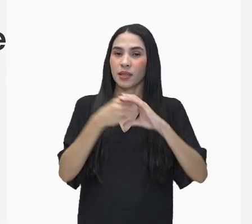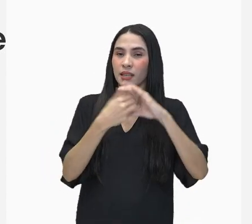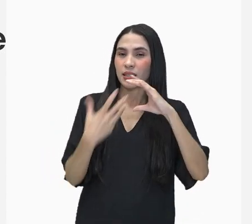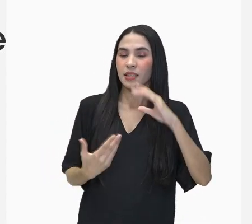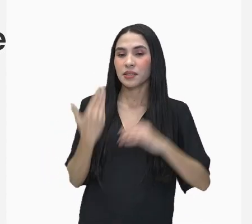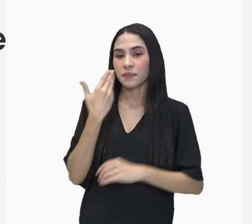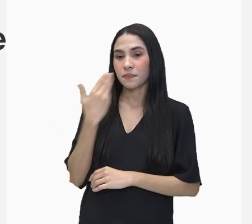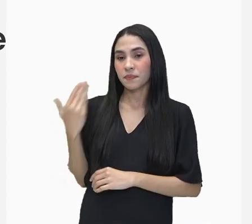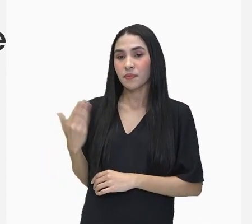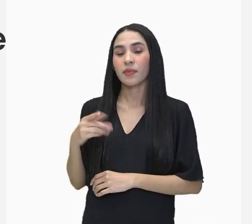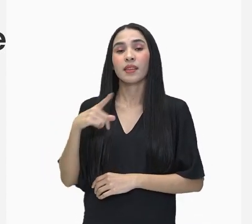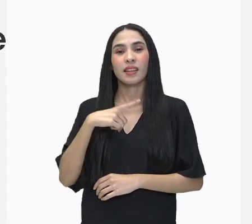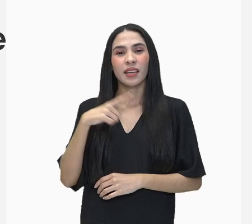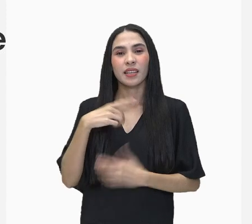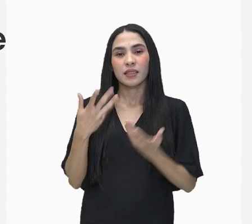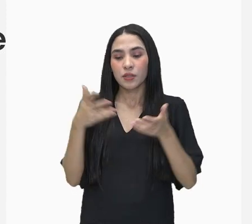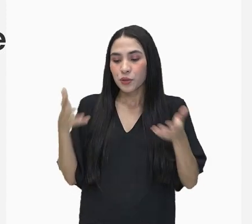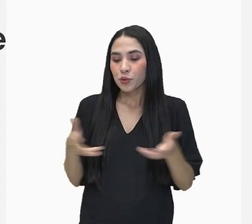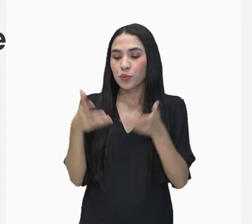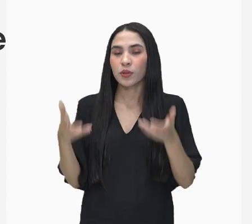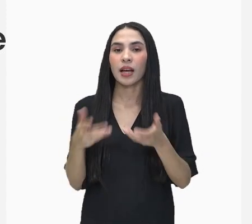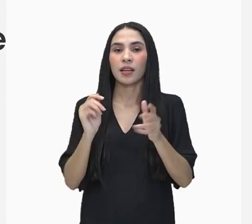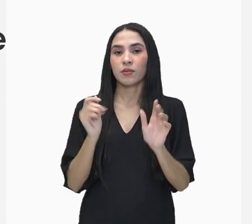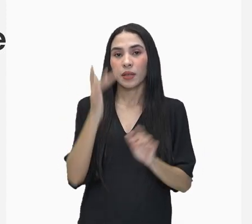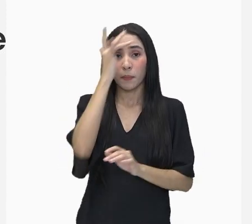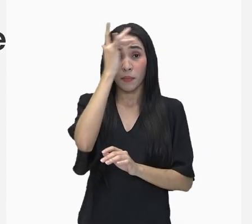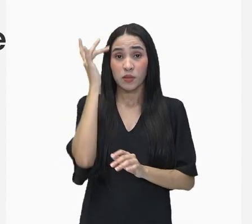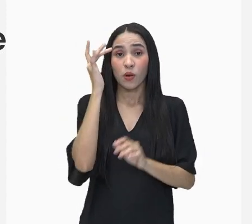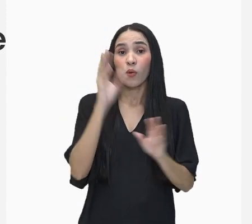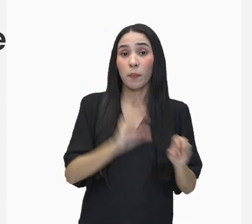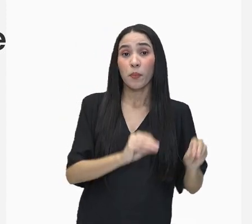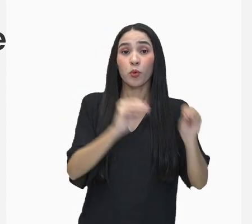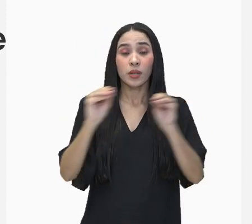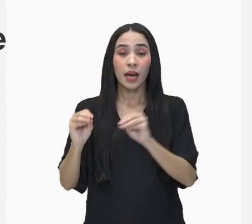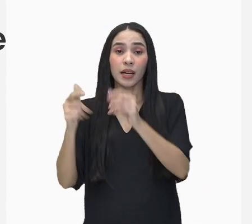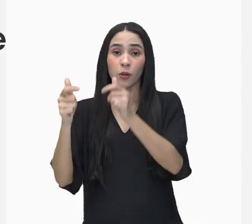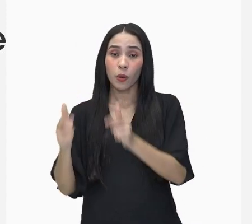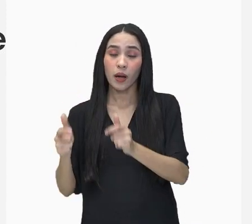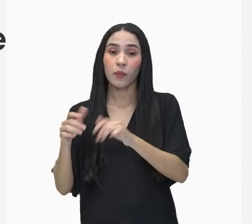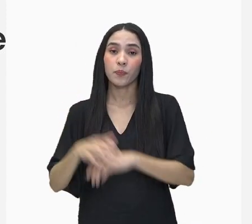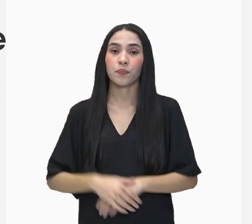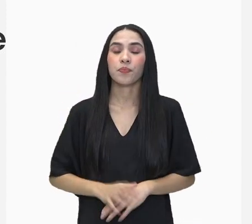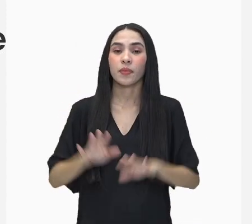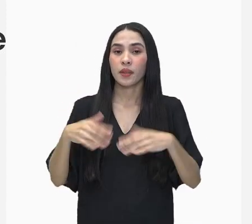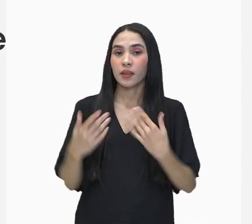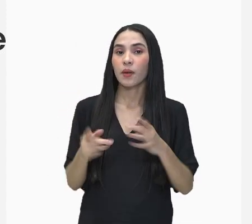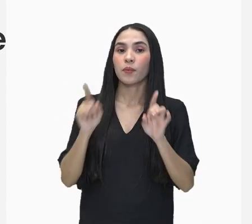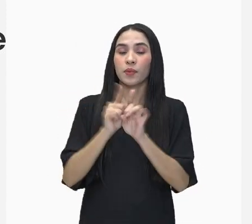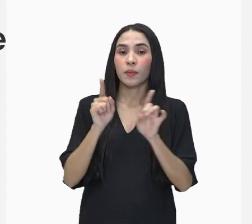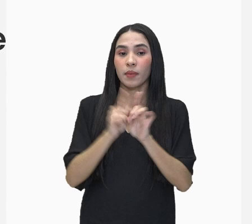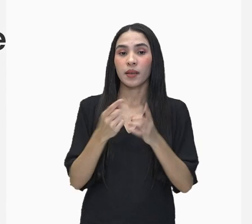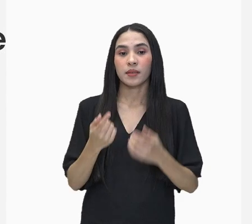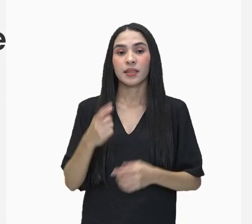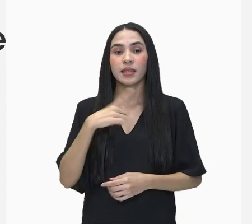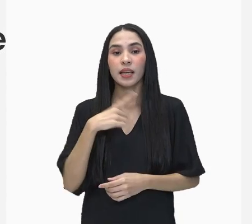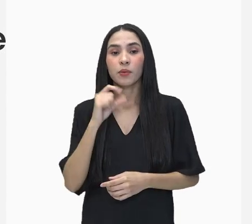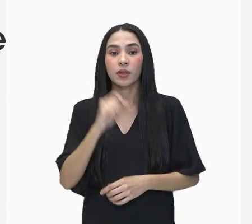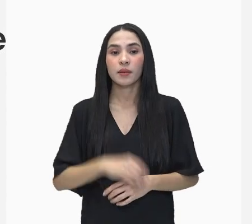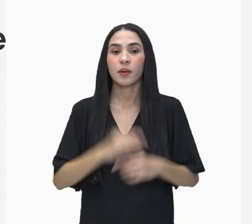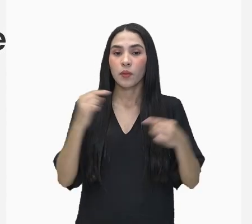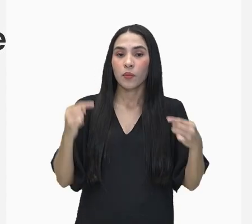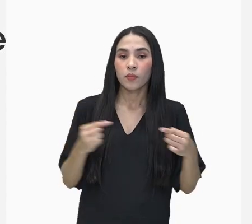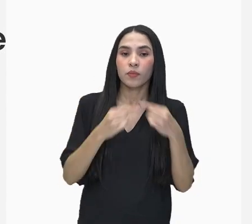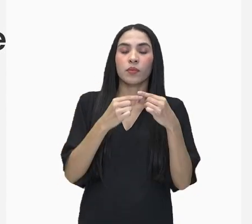atrativos, eles estimulam as pessoas a irem para as cidades. Então, entre esses fatores atrativos está associado